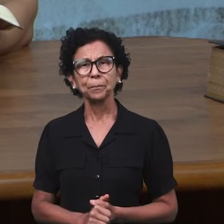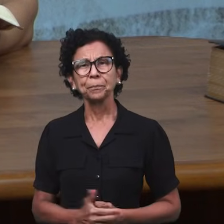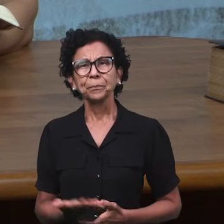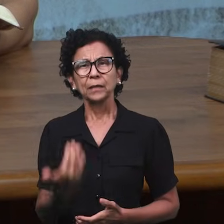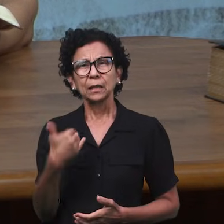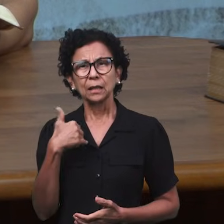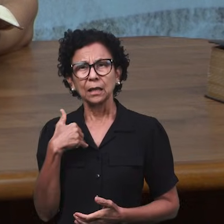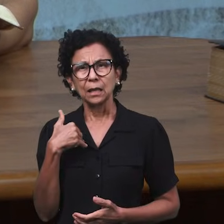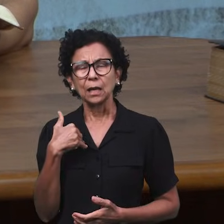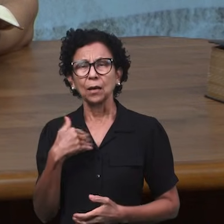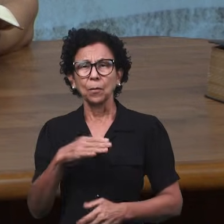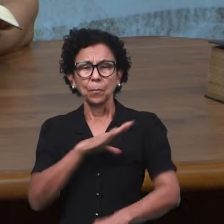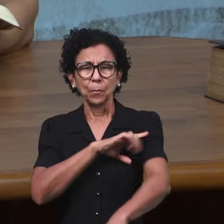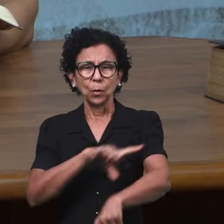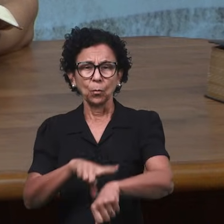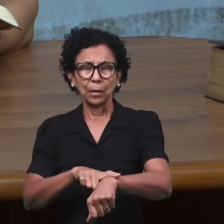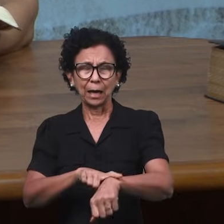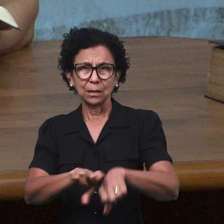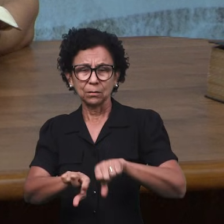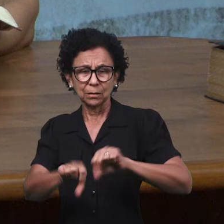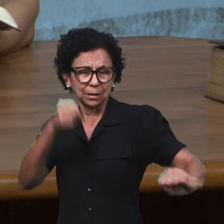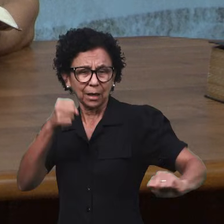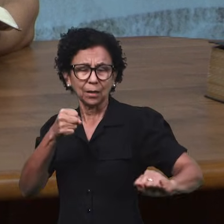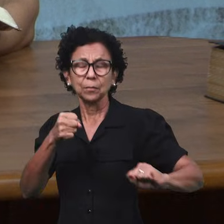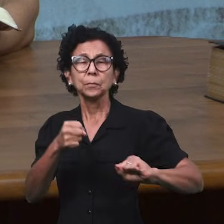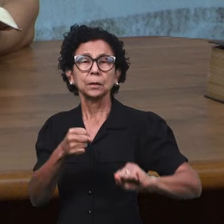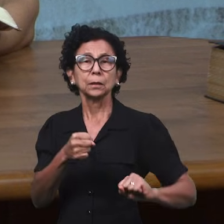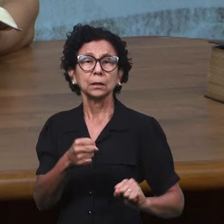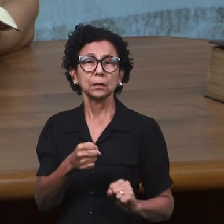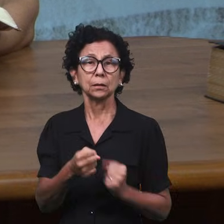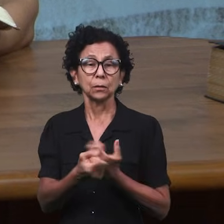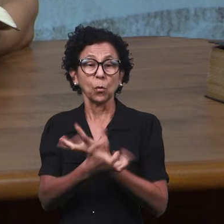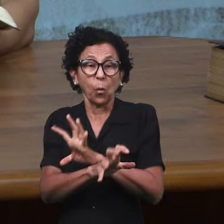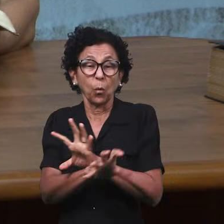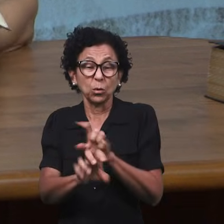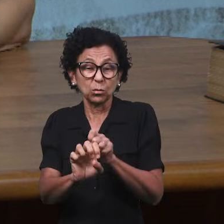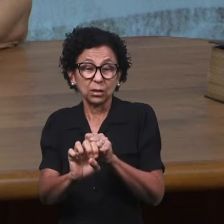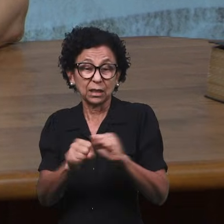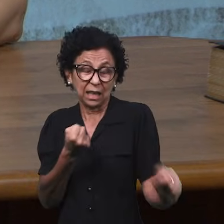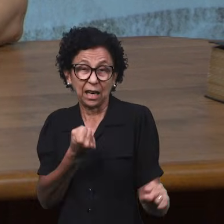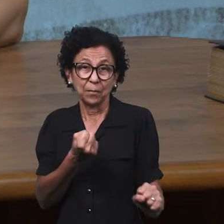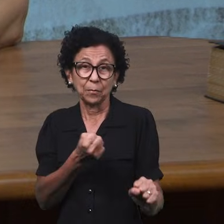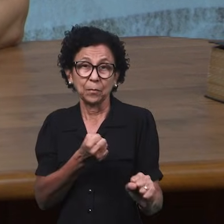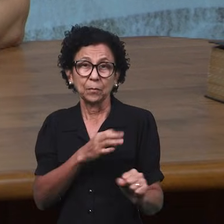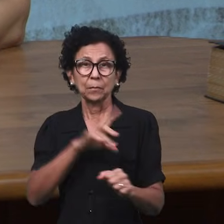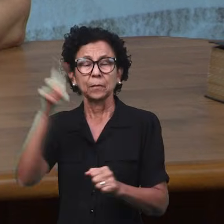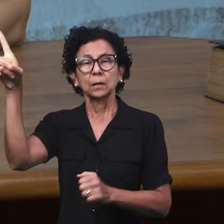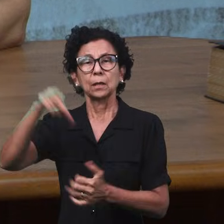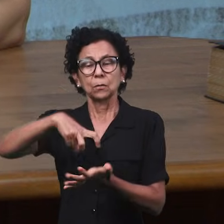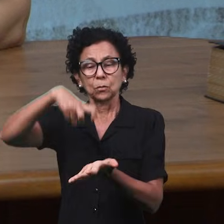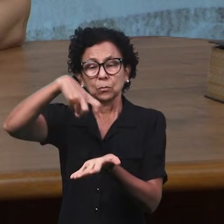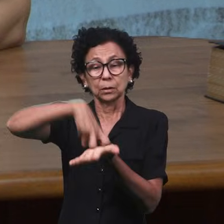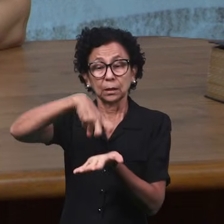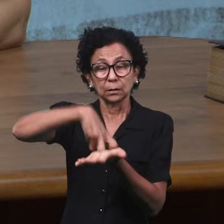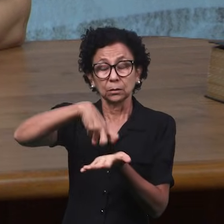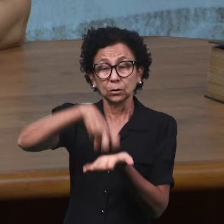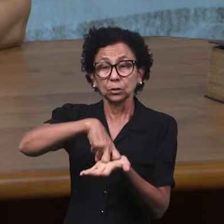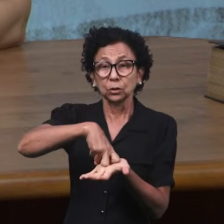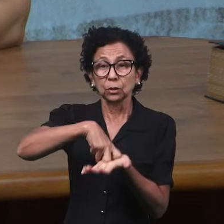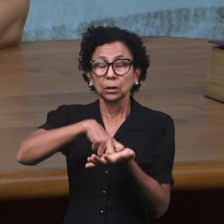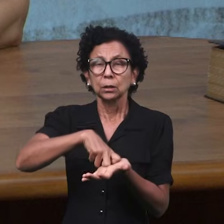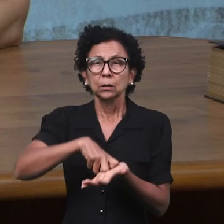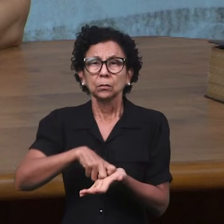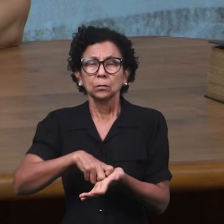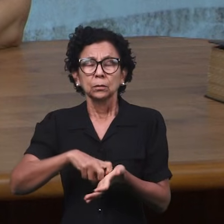o meu braço desde o osso, porque o castigo de Deus era para mim um